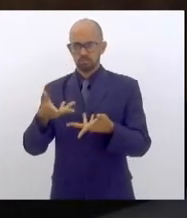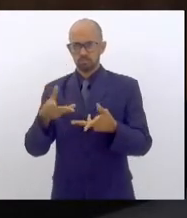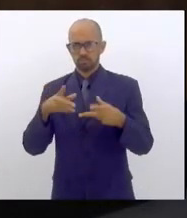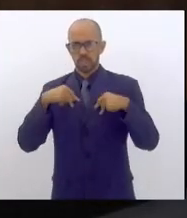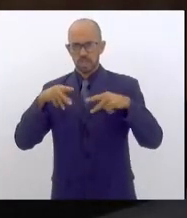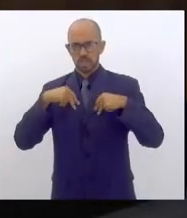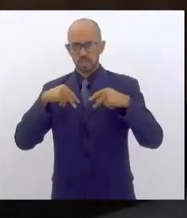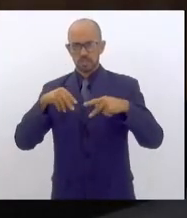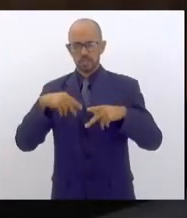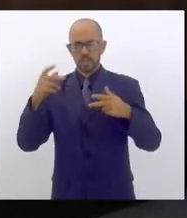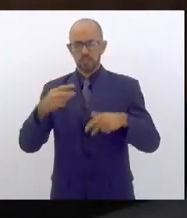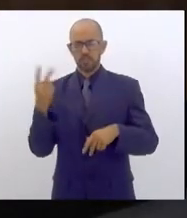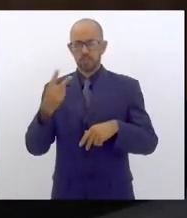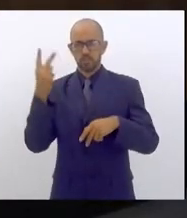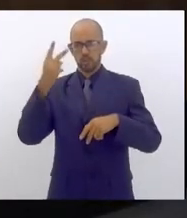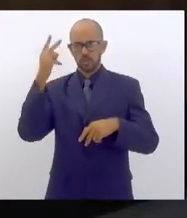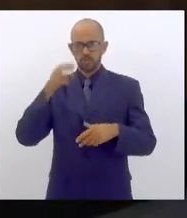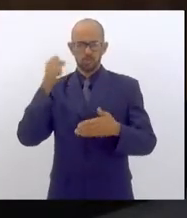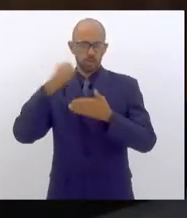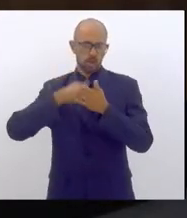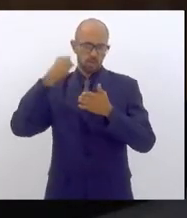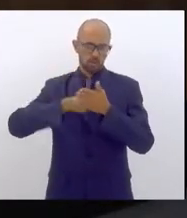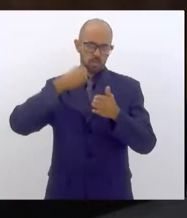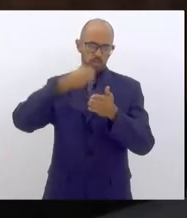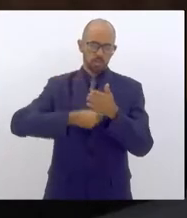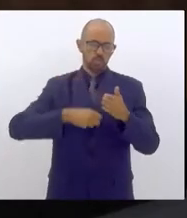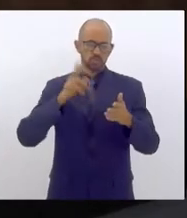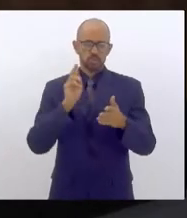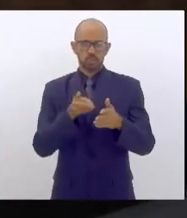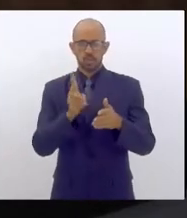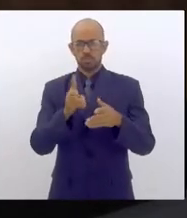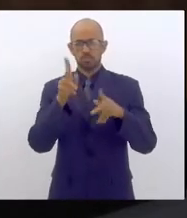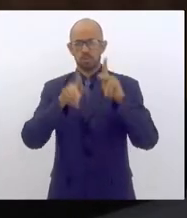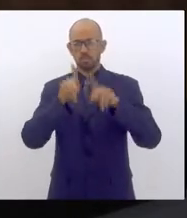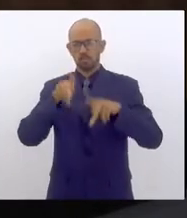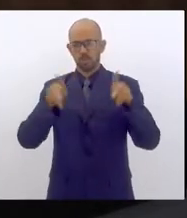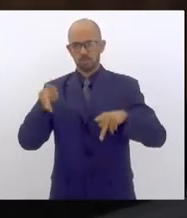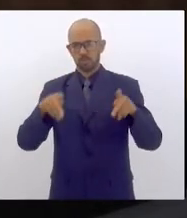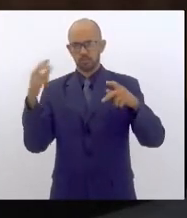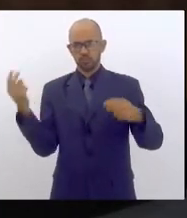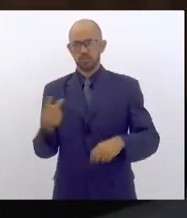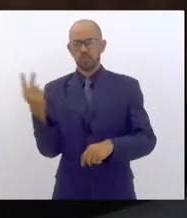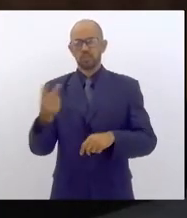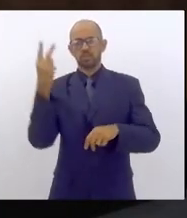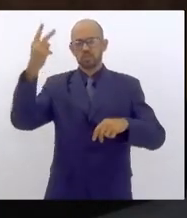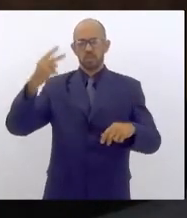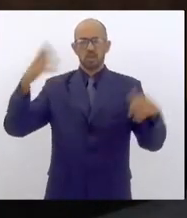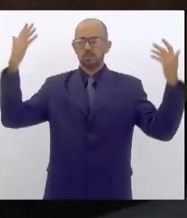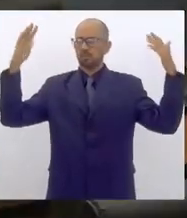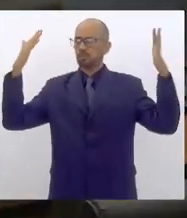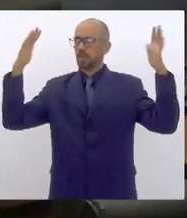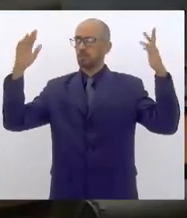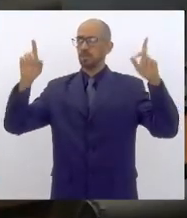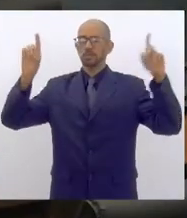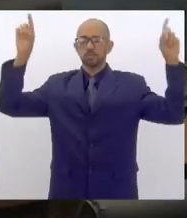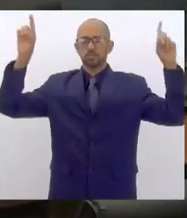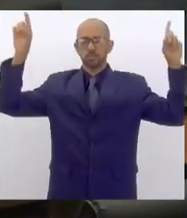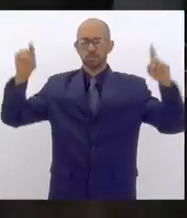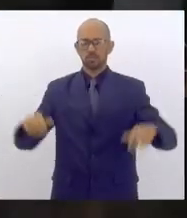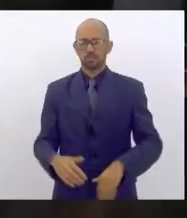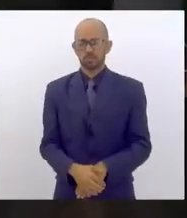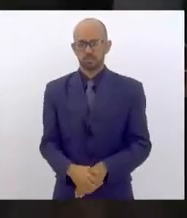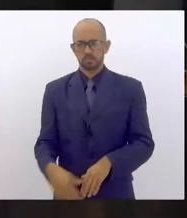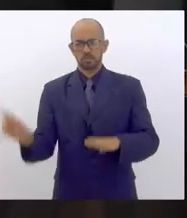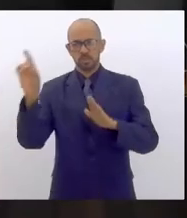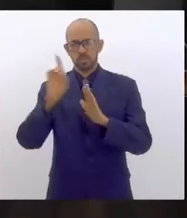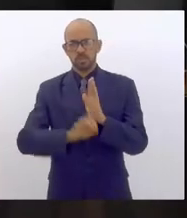pelo Estado, por sempre estarem com a população do Estado do Rio de Janeiro. Vitória, vitória, vitória. Parabéns, SEDAI. Para a declaração